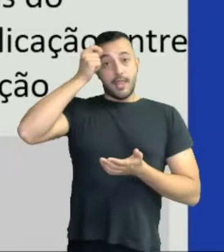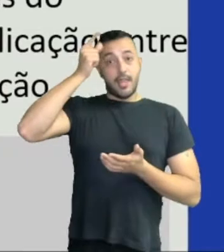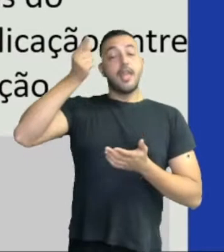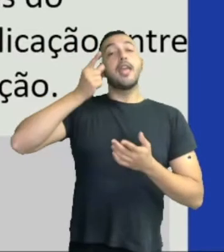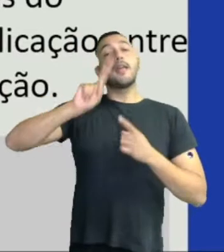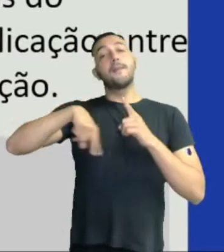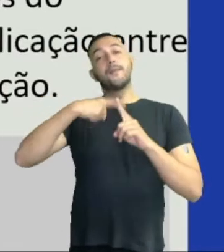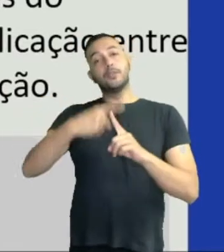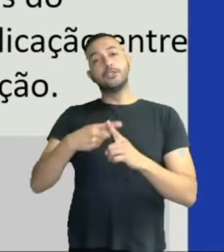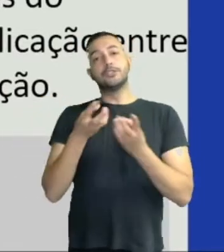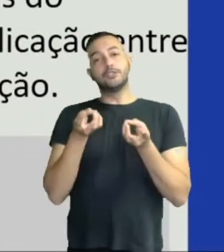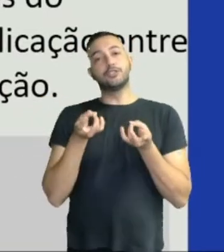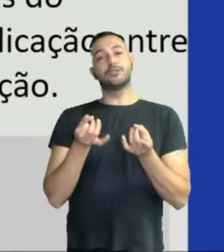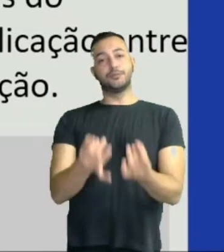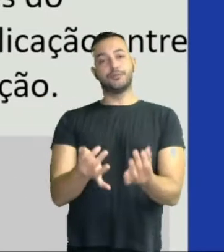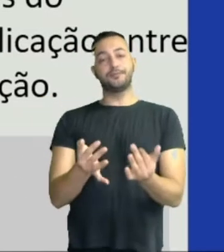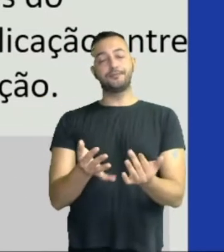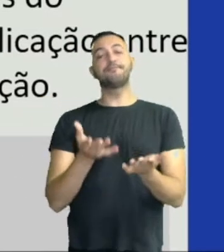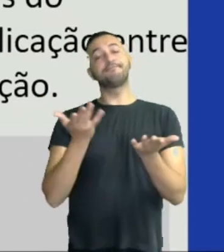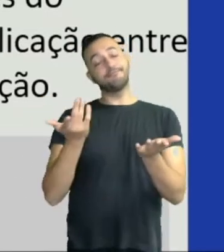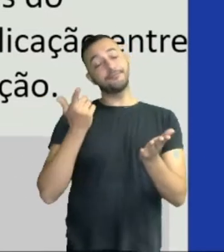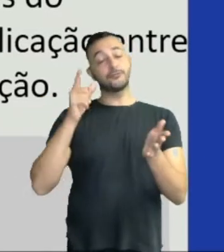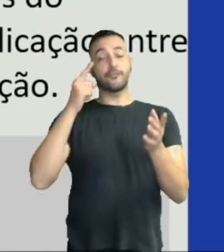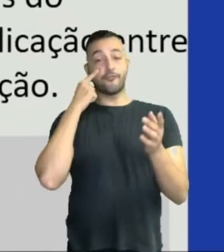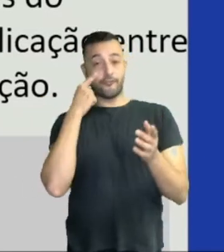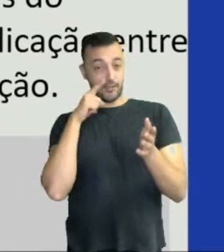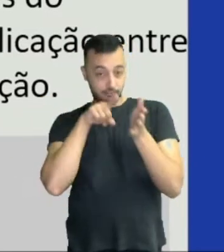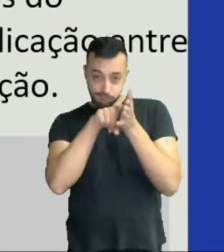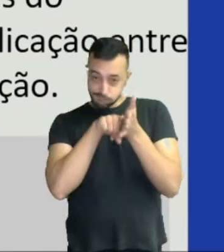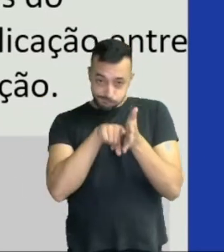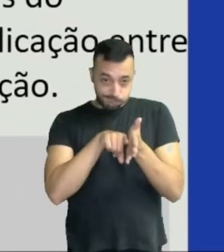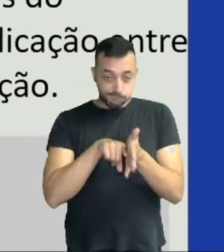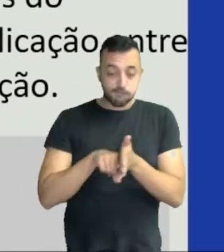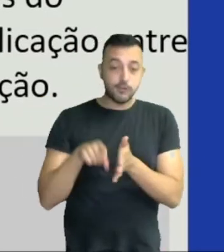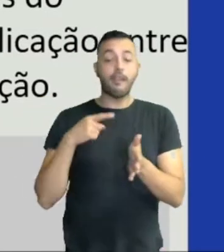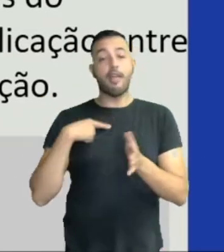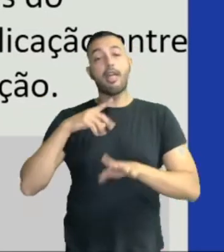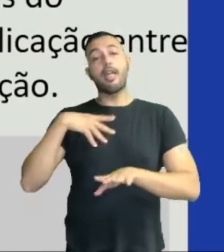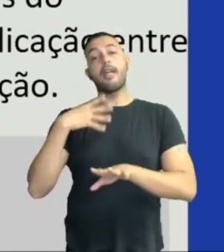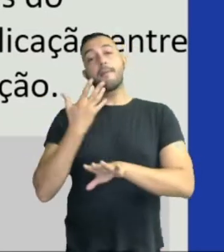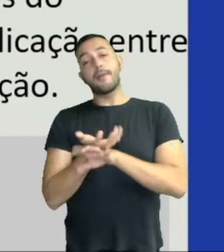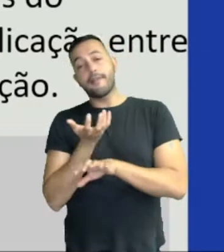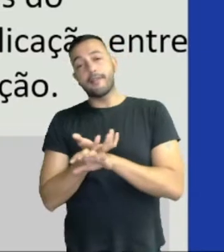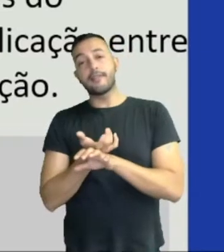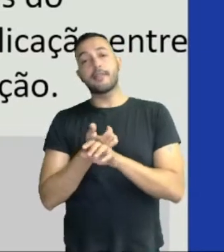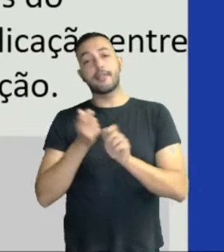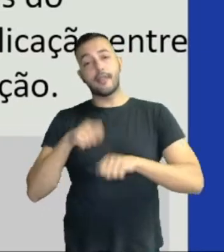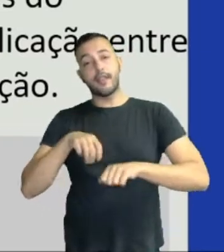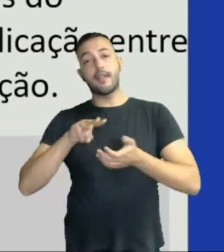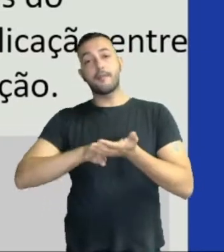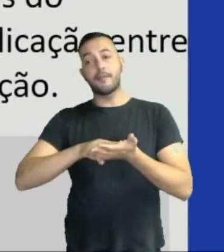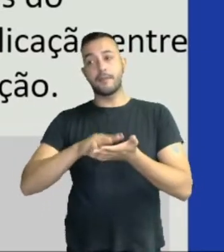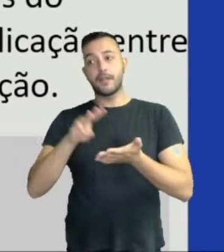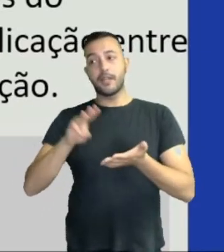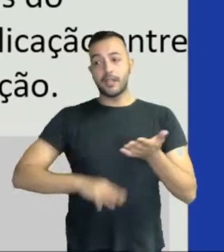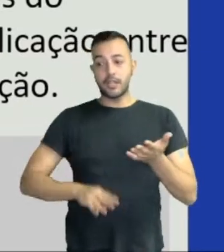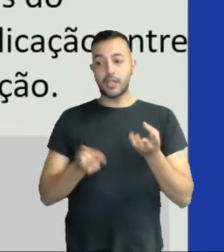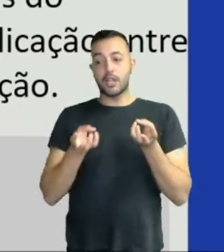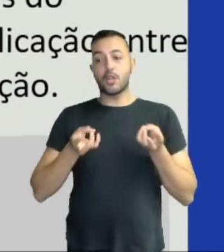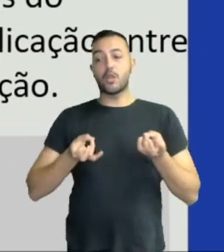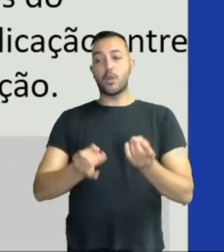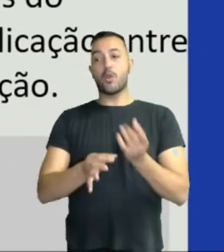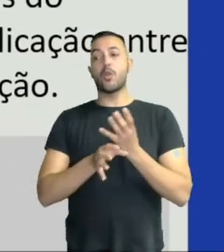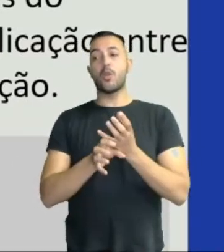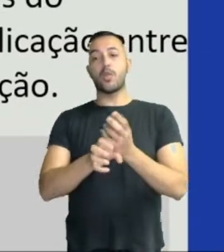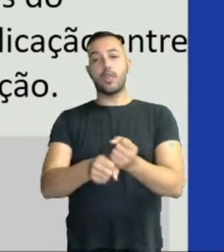no princípio de contagem. A análise combinatória é a matéria que desenvolve métodos para fazer a contagem